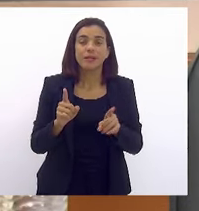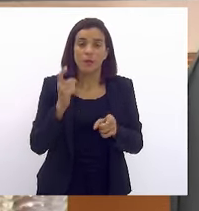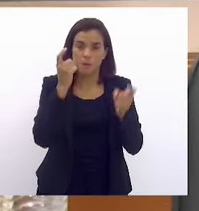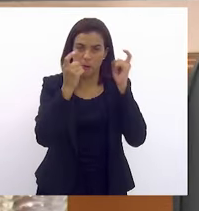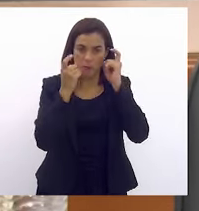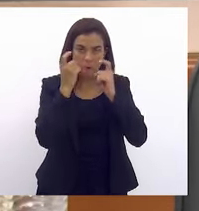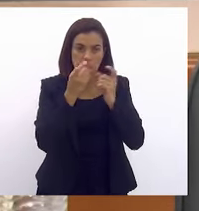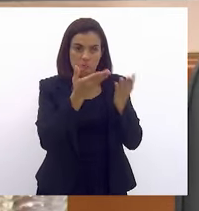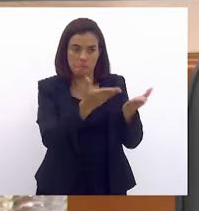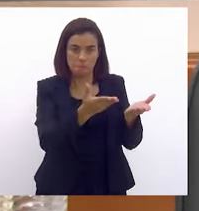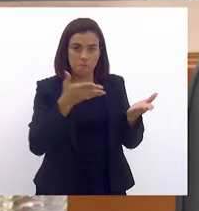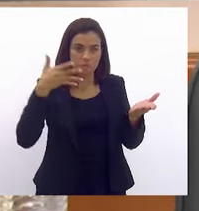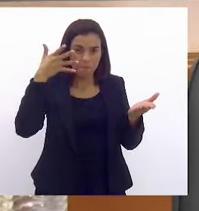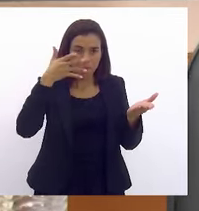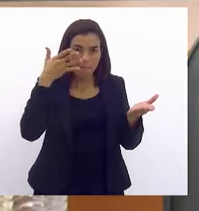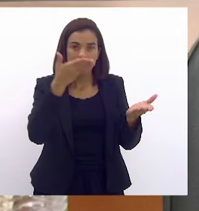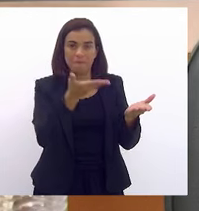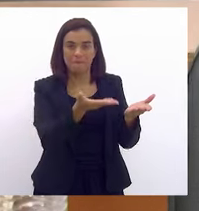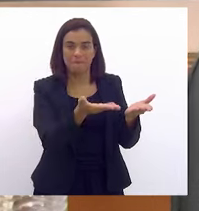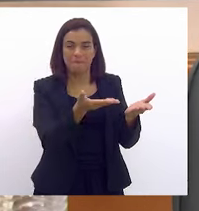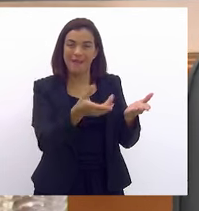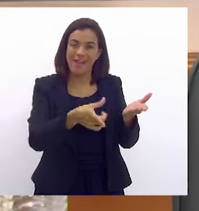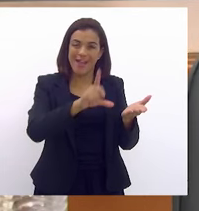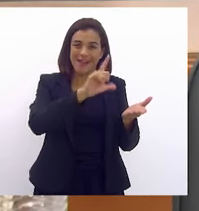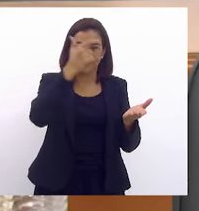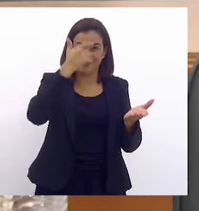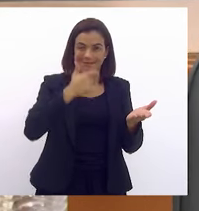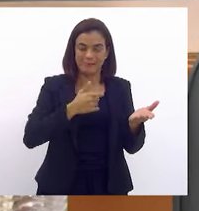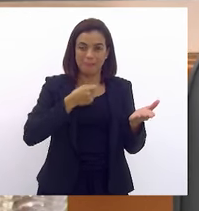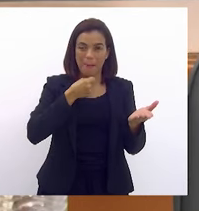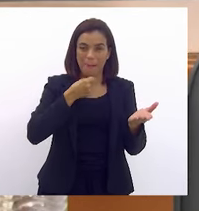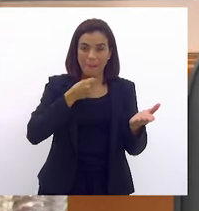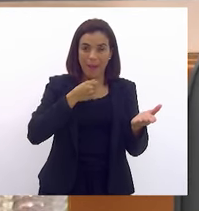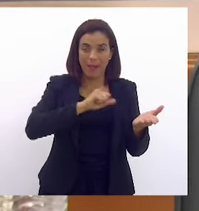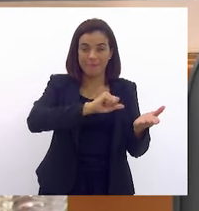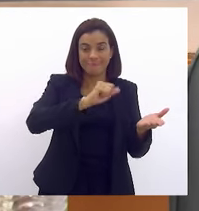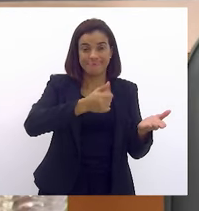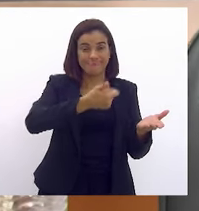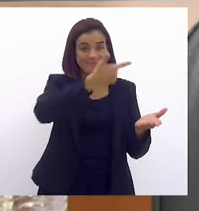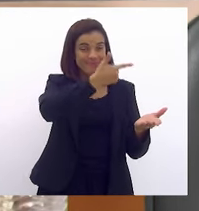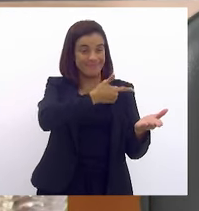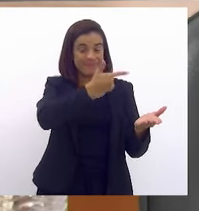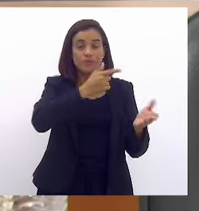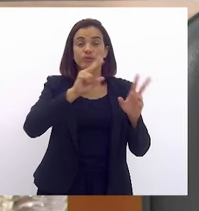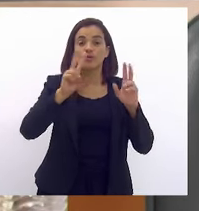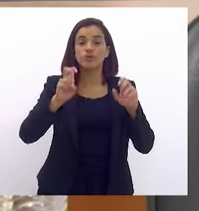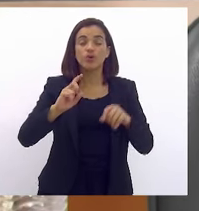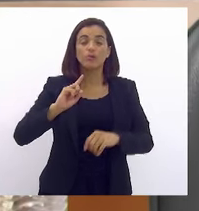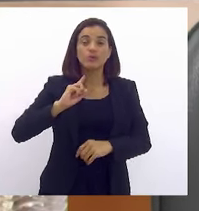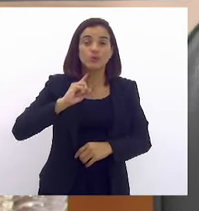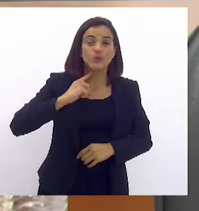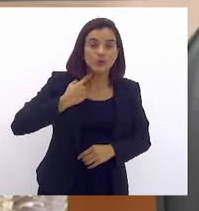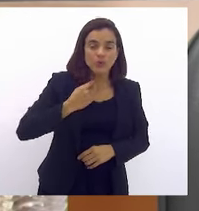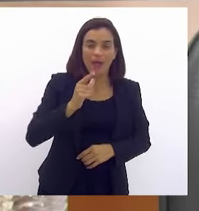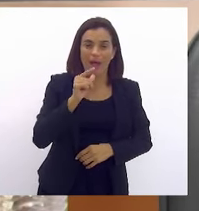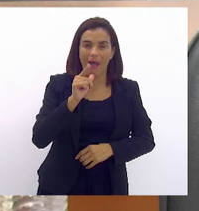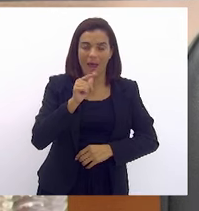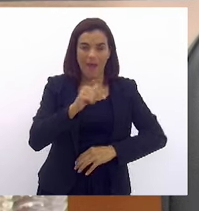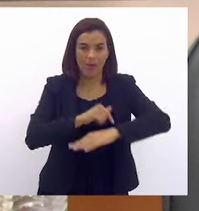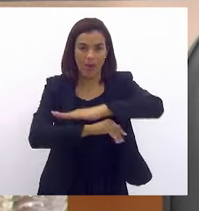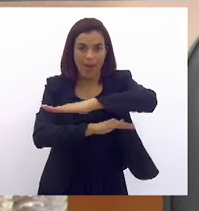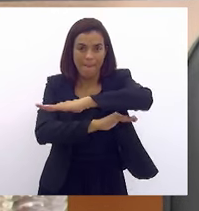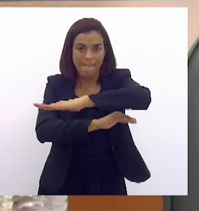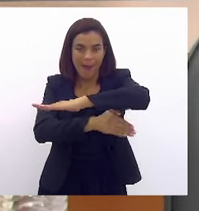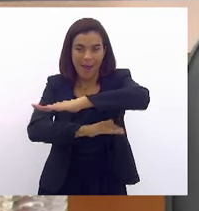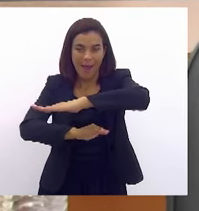nossa colega aqui, que me precedeu, em relação à contaminação do lençol freático. Como o Maricá é